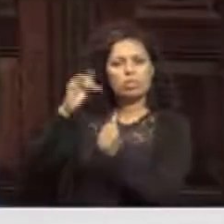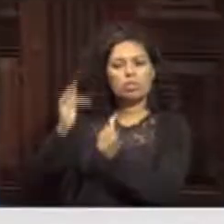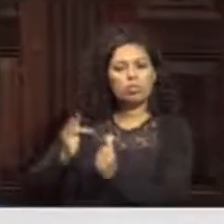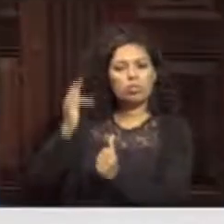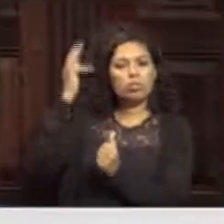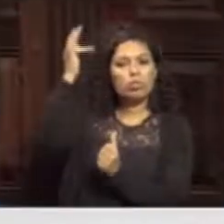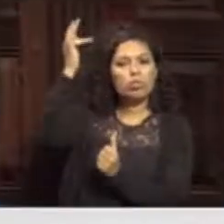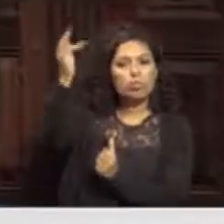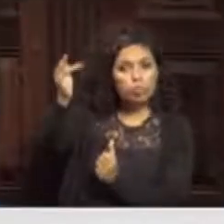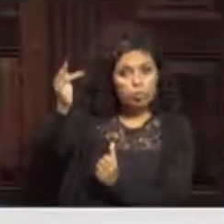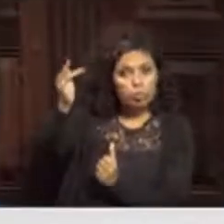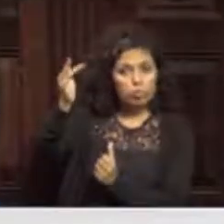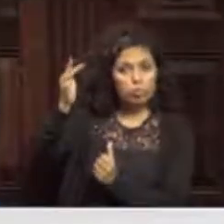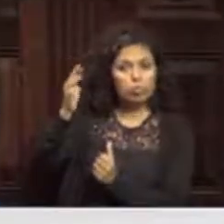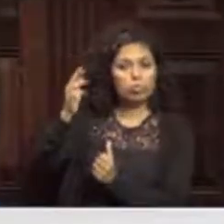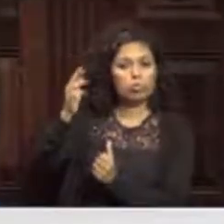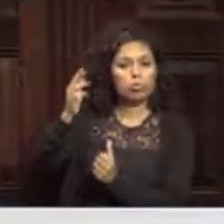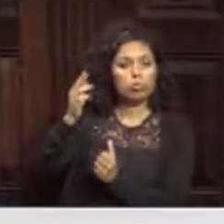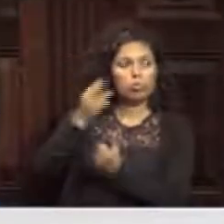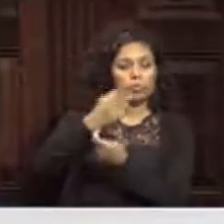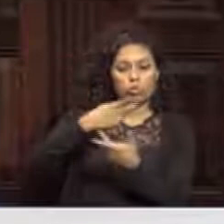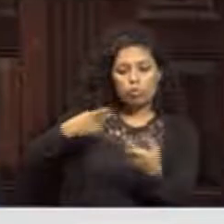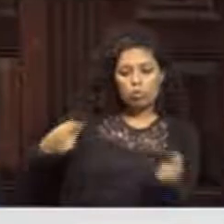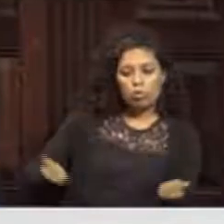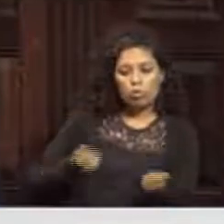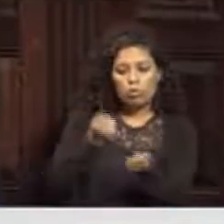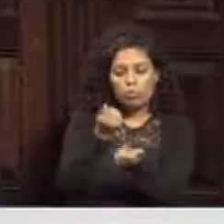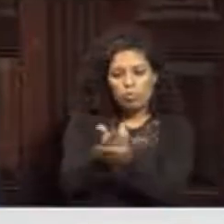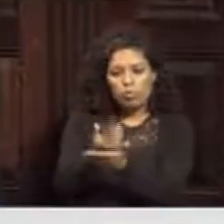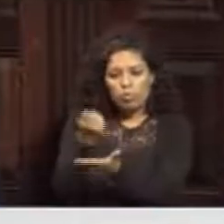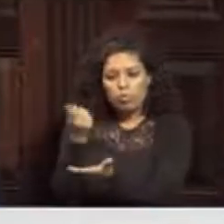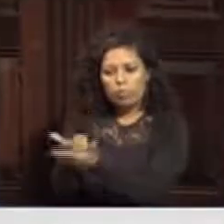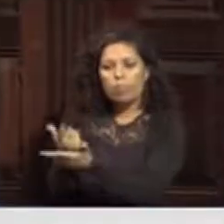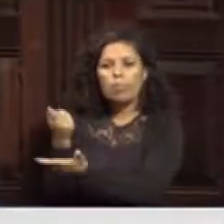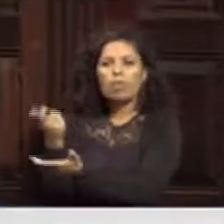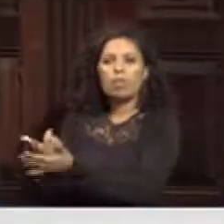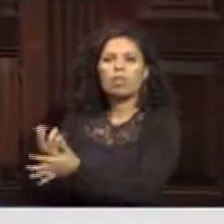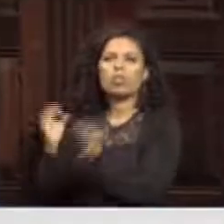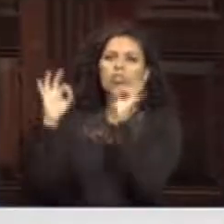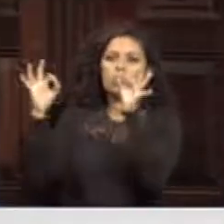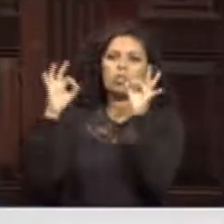futuras receitas de royalties participação especiais